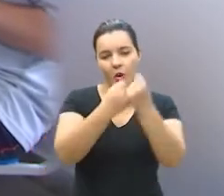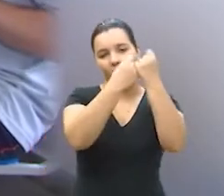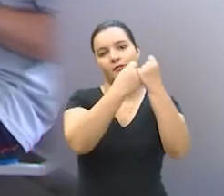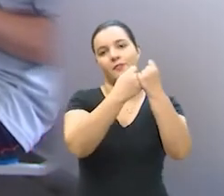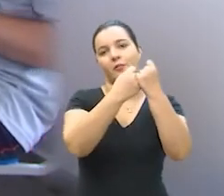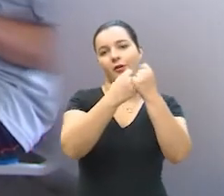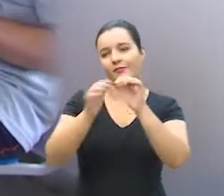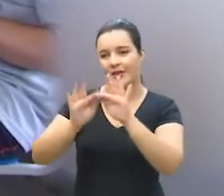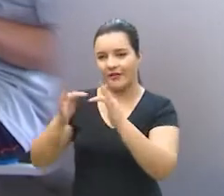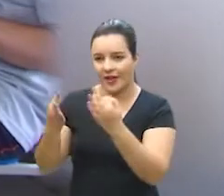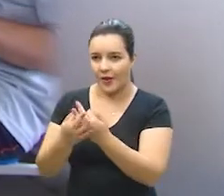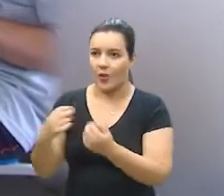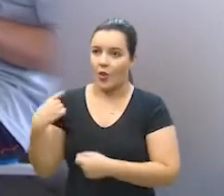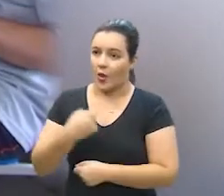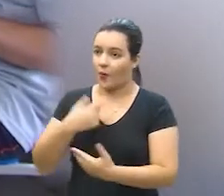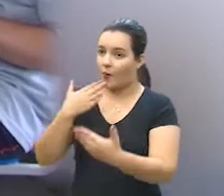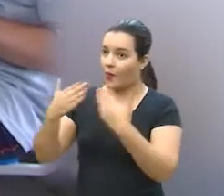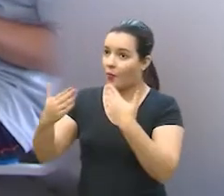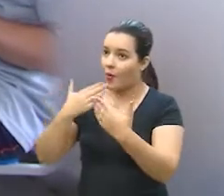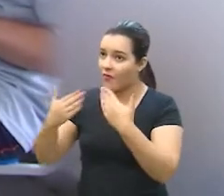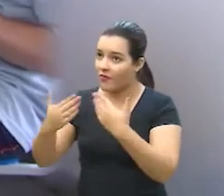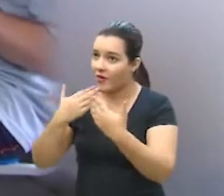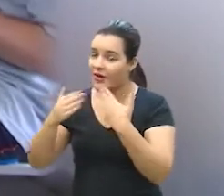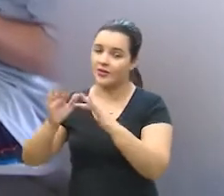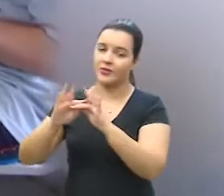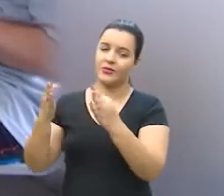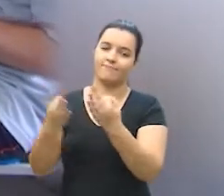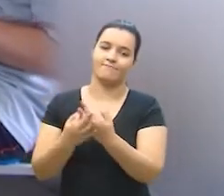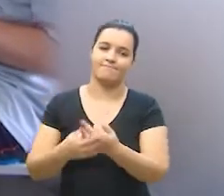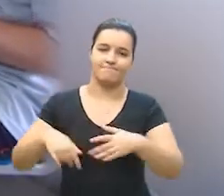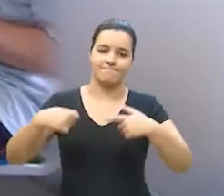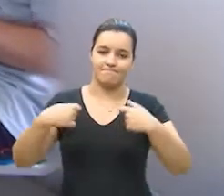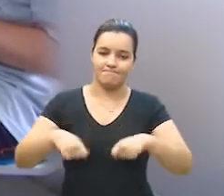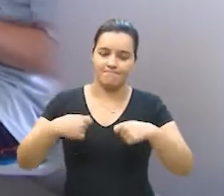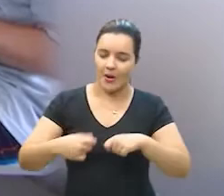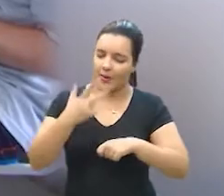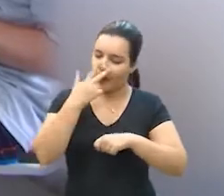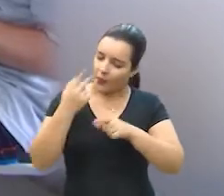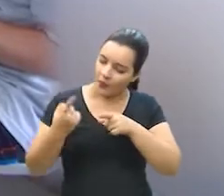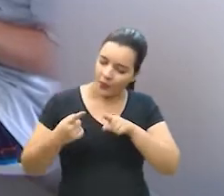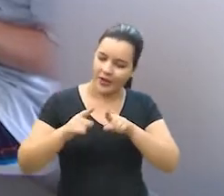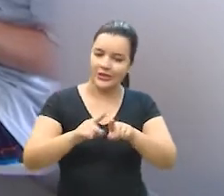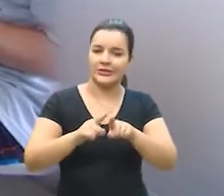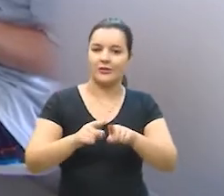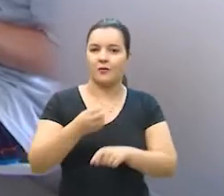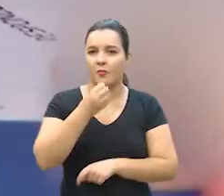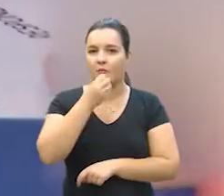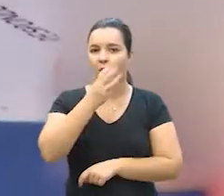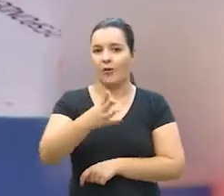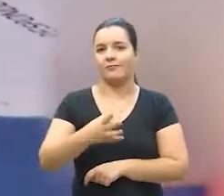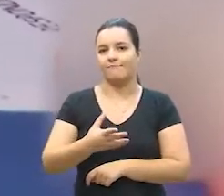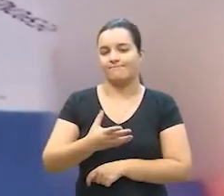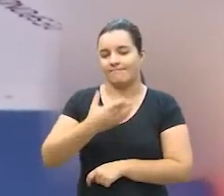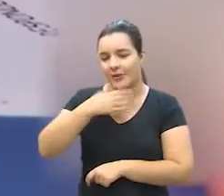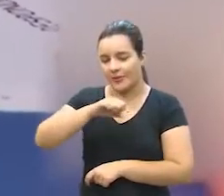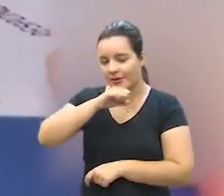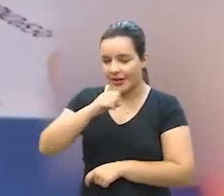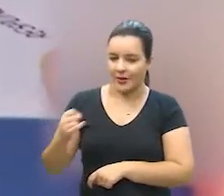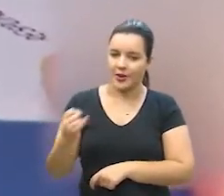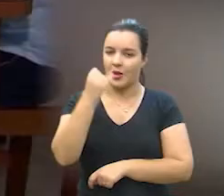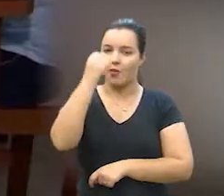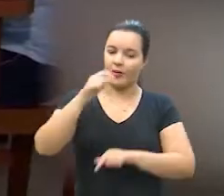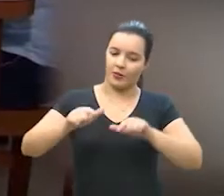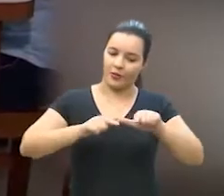gente conversa muito com os pais, a gente precisa ter um vínculo muito bom com os pais. Eles são fundamentais para o